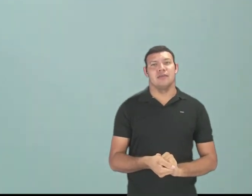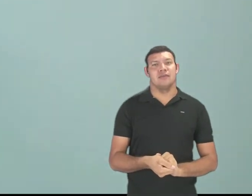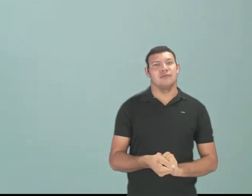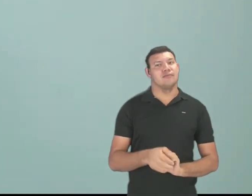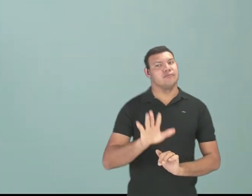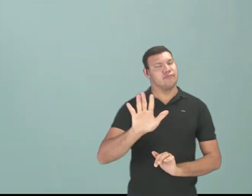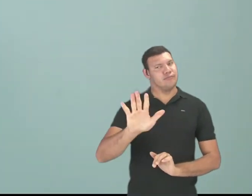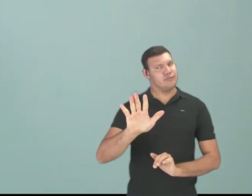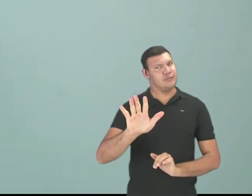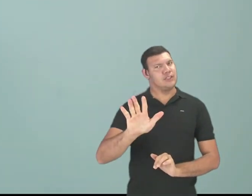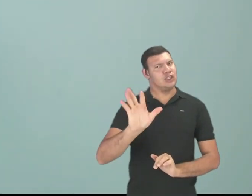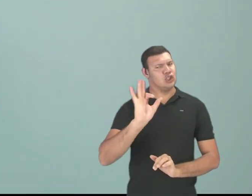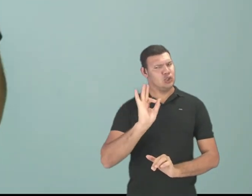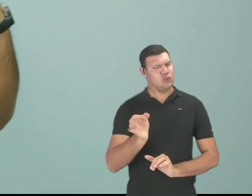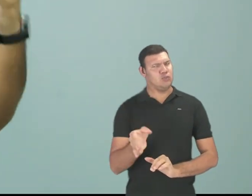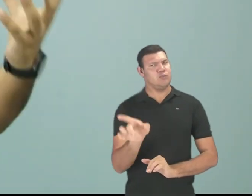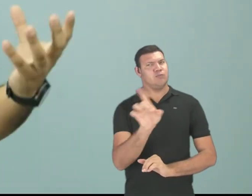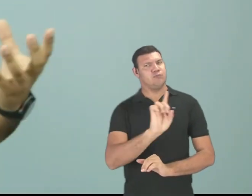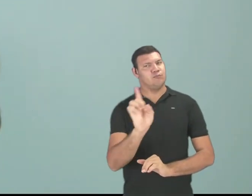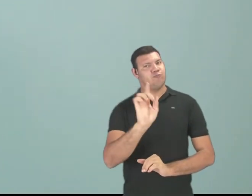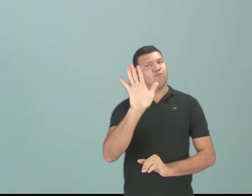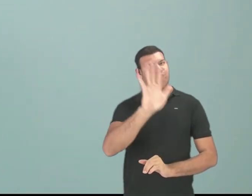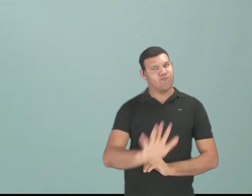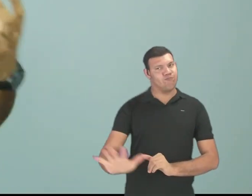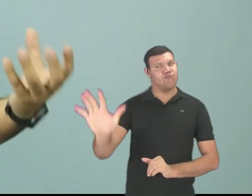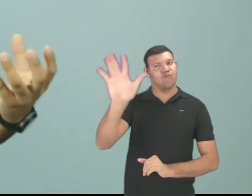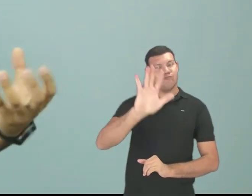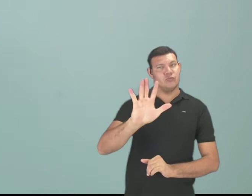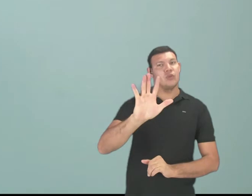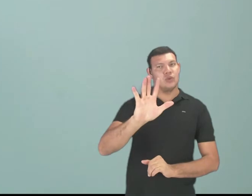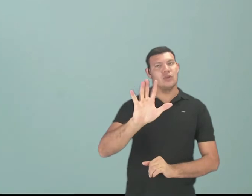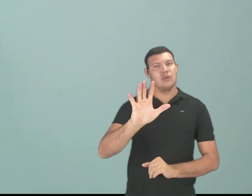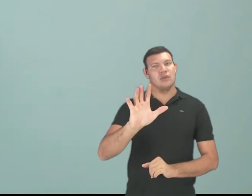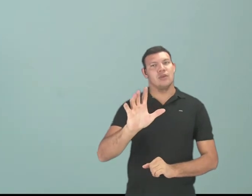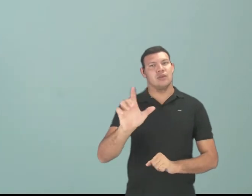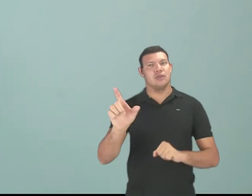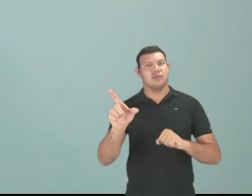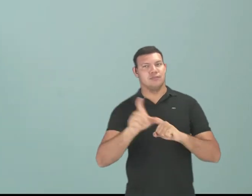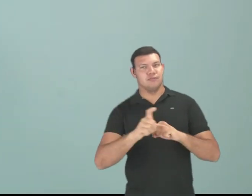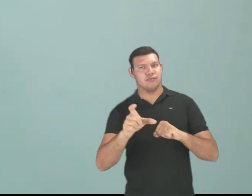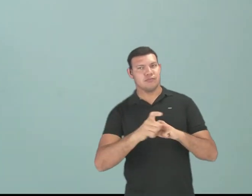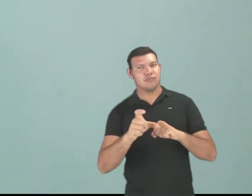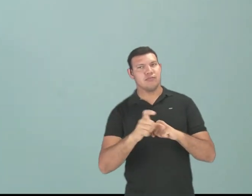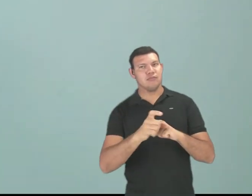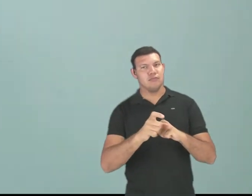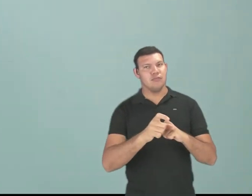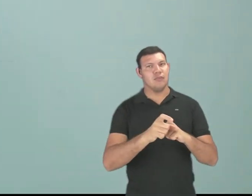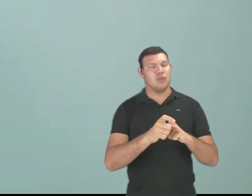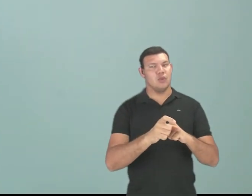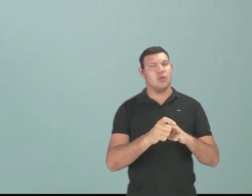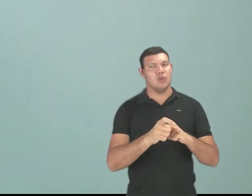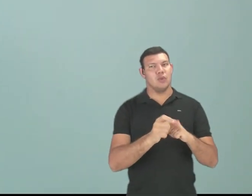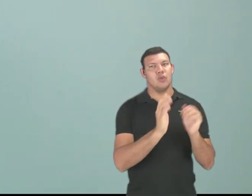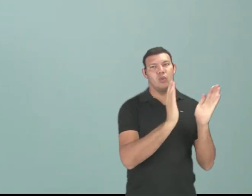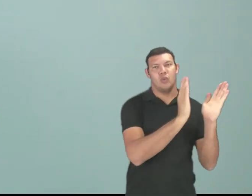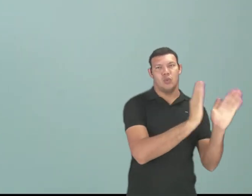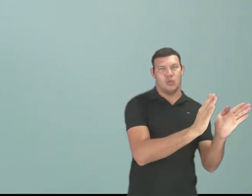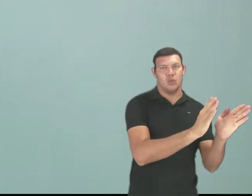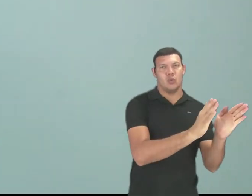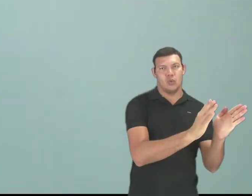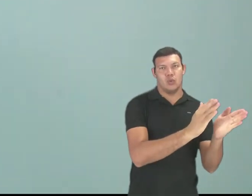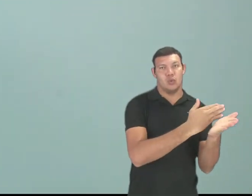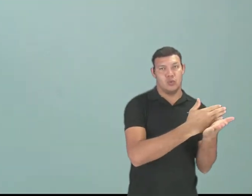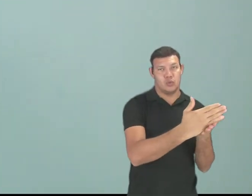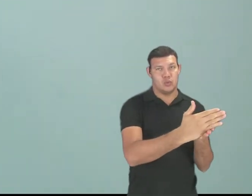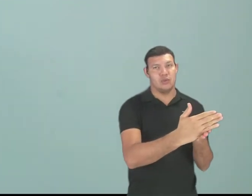explicação adequada, mas geralmente o sujeito vem no começo e os objetos vêm no final, os pronomes, tudo bem? Mas